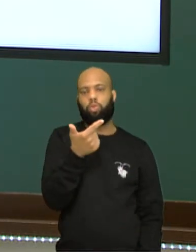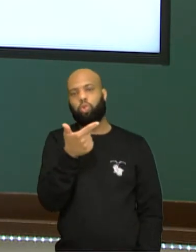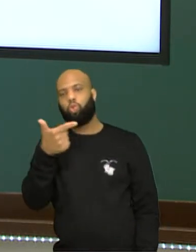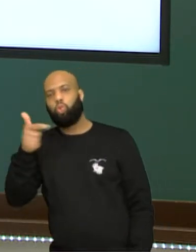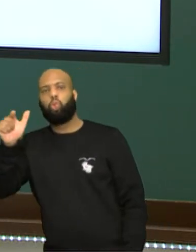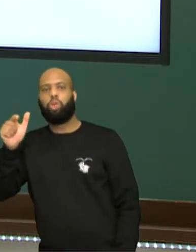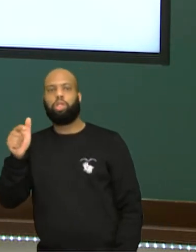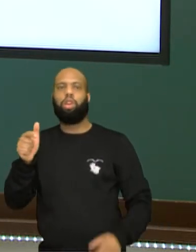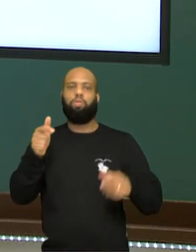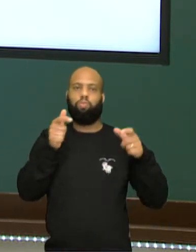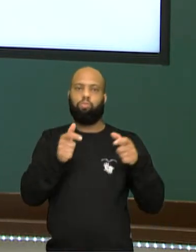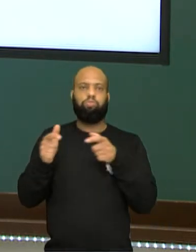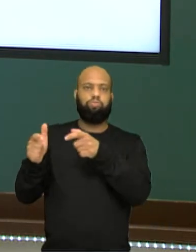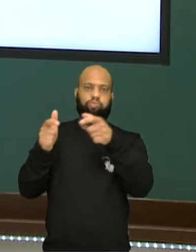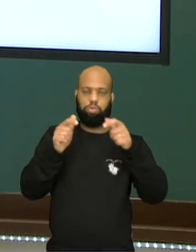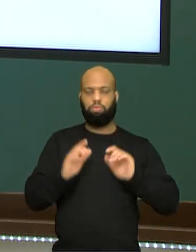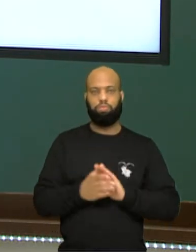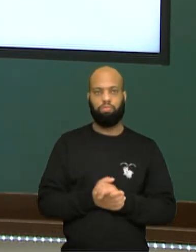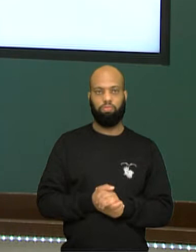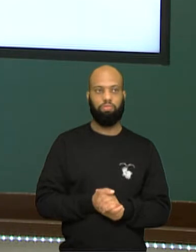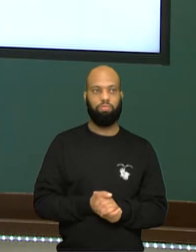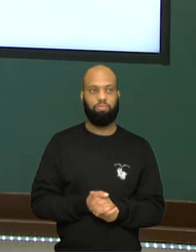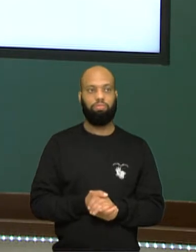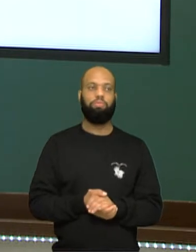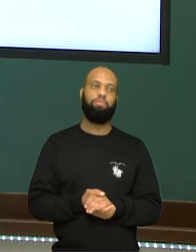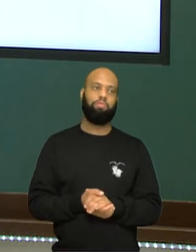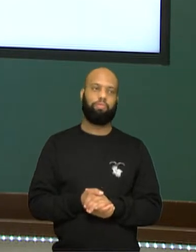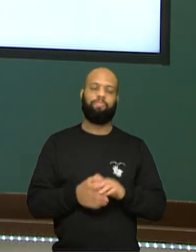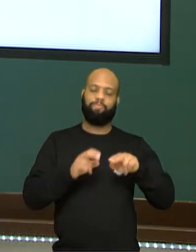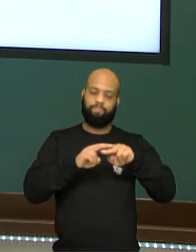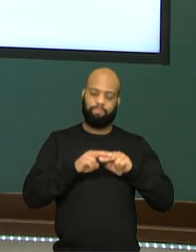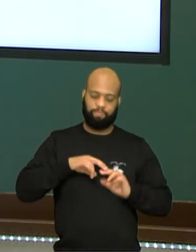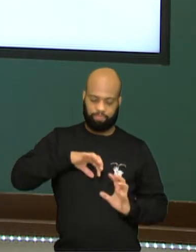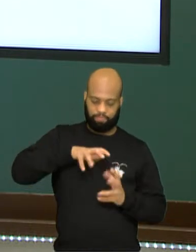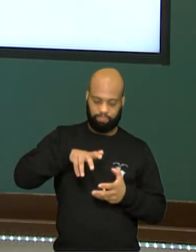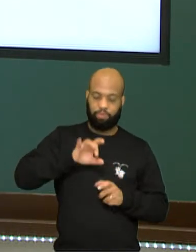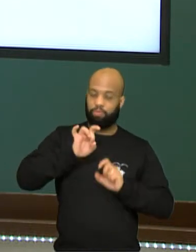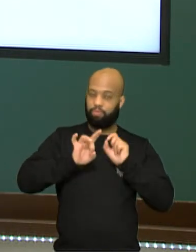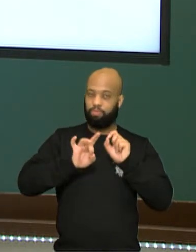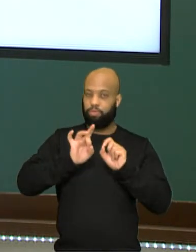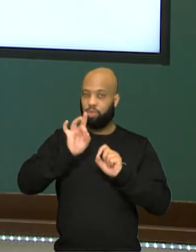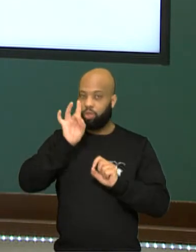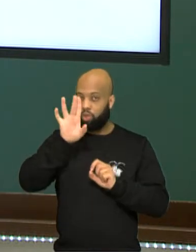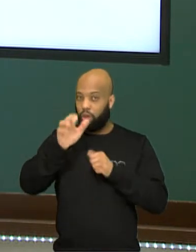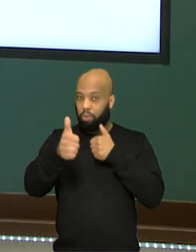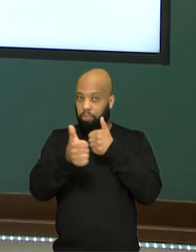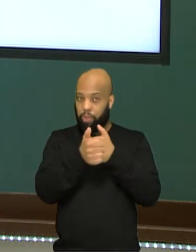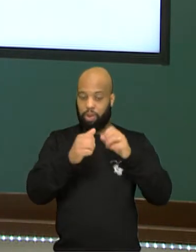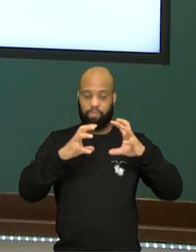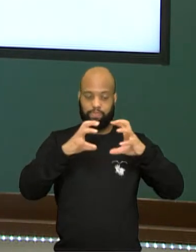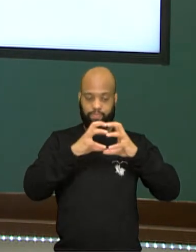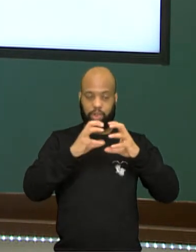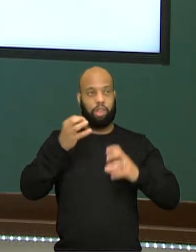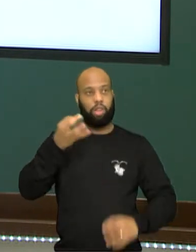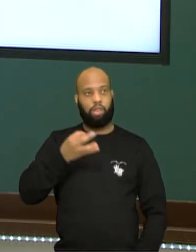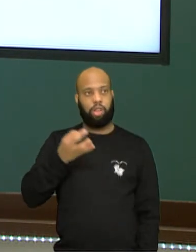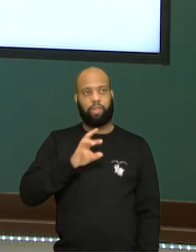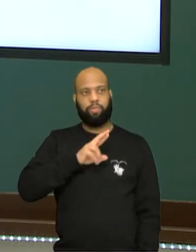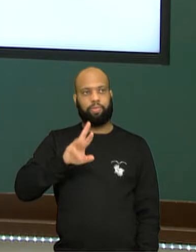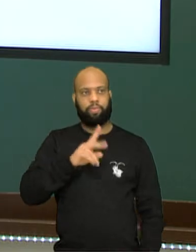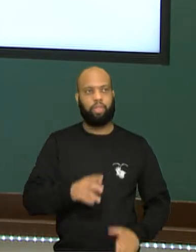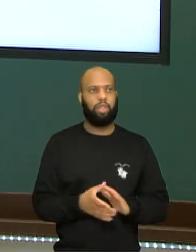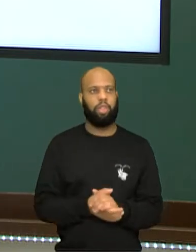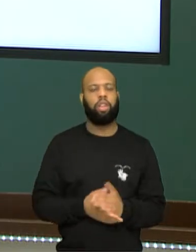ou uma maior o maior raio então por isso que a Terra é apenas uma aproximação da esfera não é uma esfera